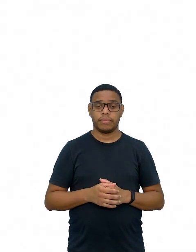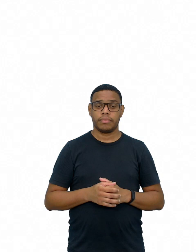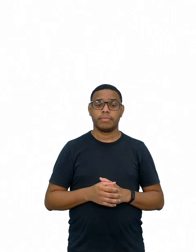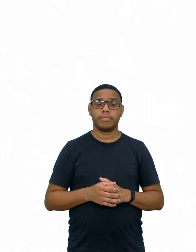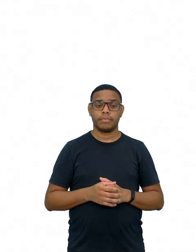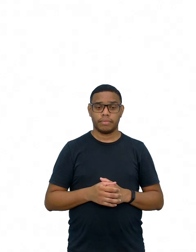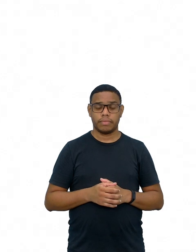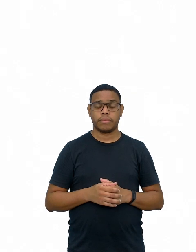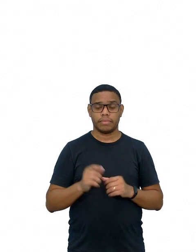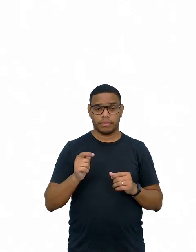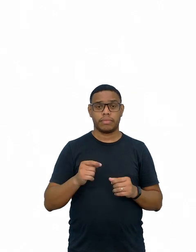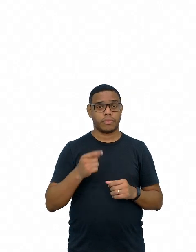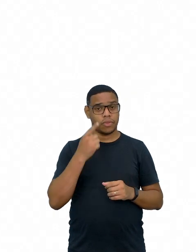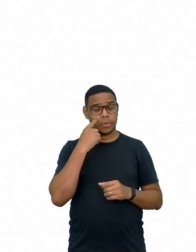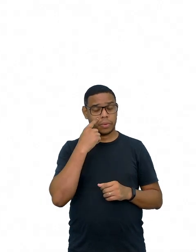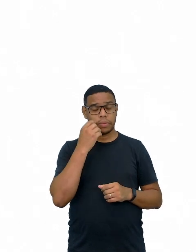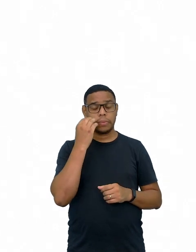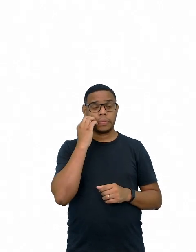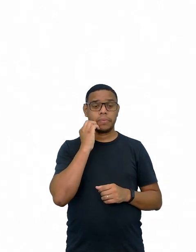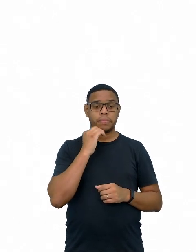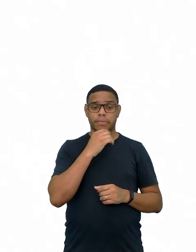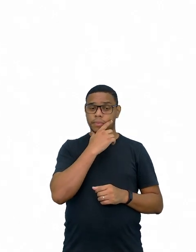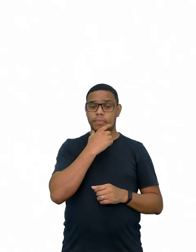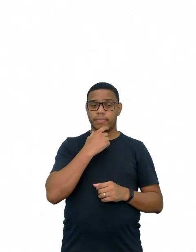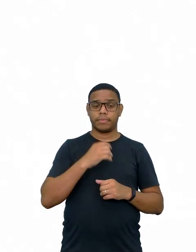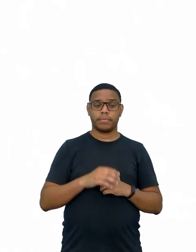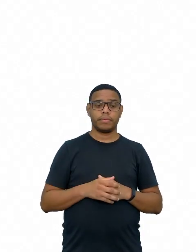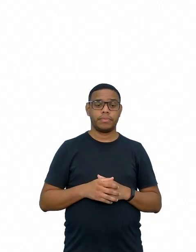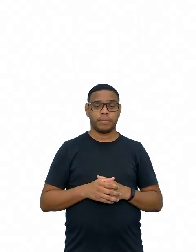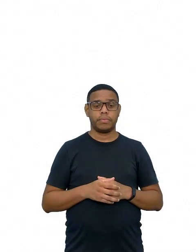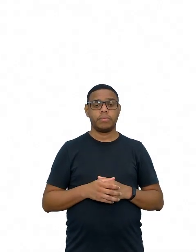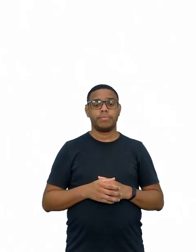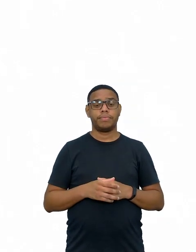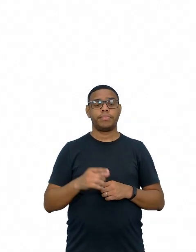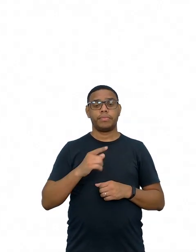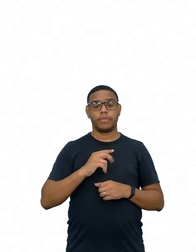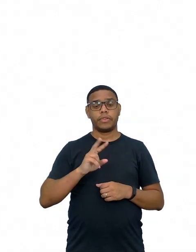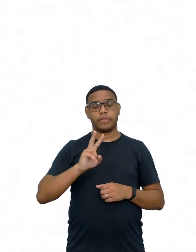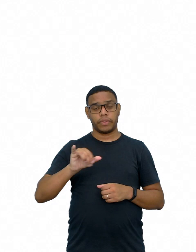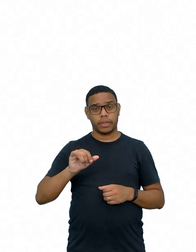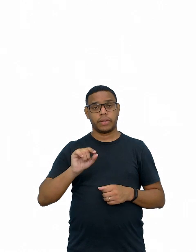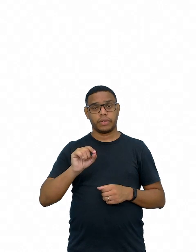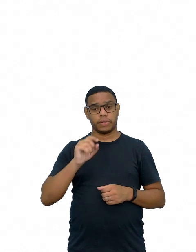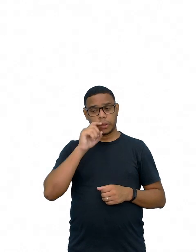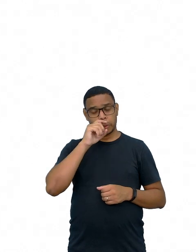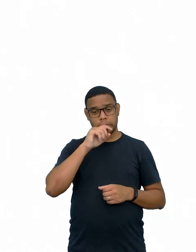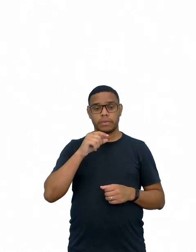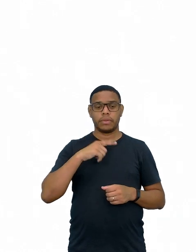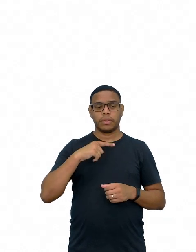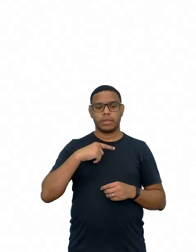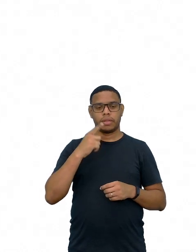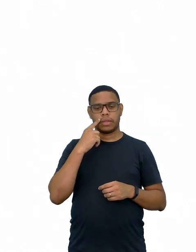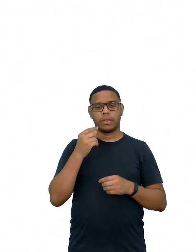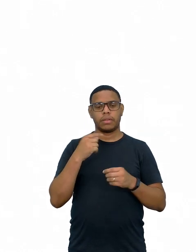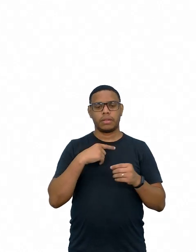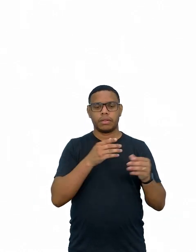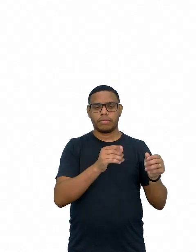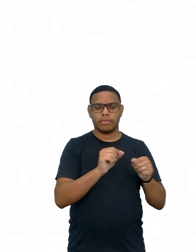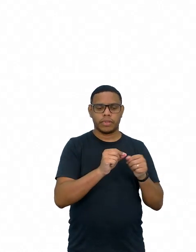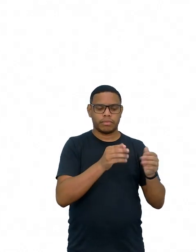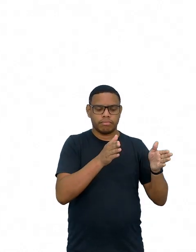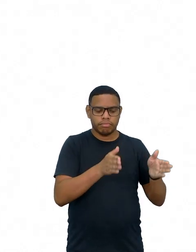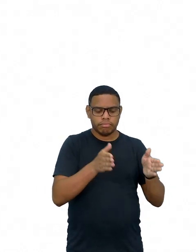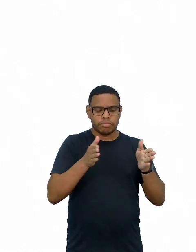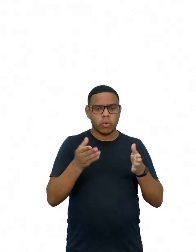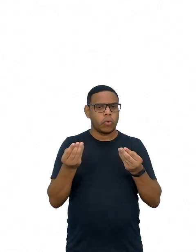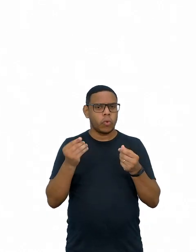Silene? Dá. Vamos lá. Ó, aí a gente vai ver a formação de etapa, como foi.